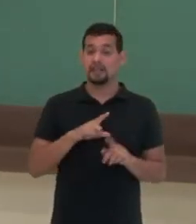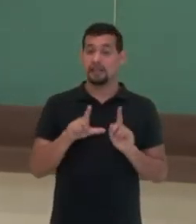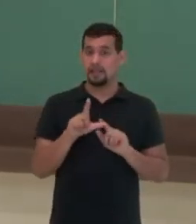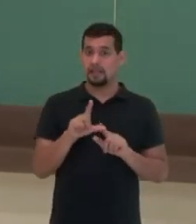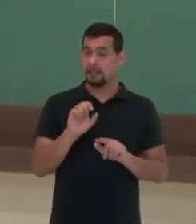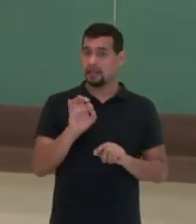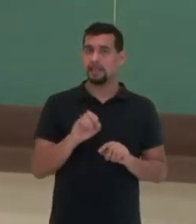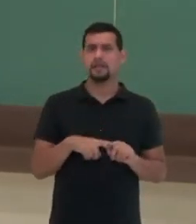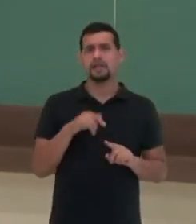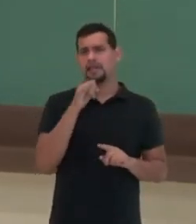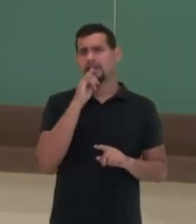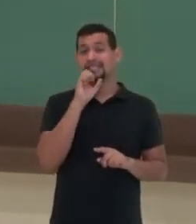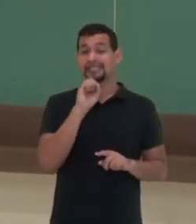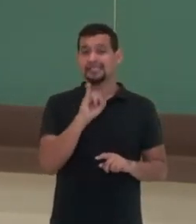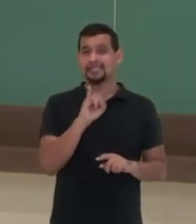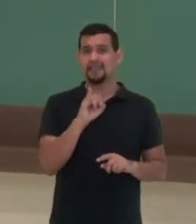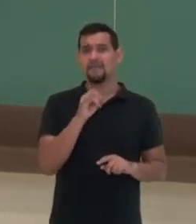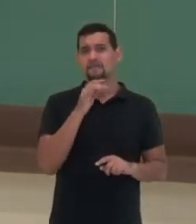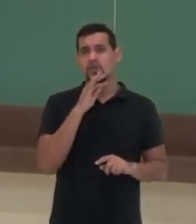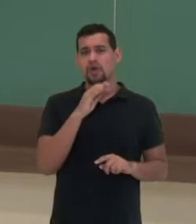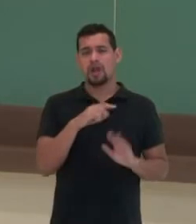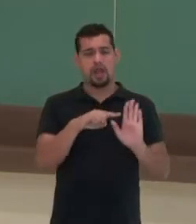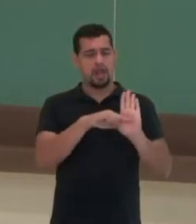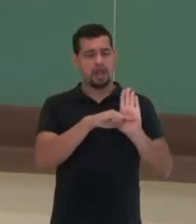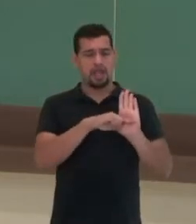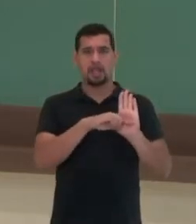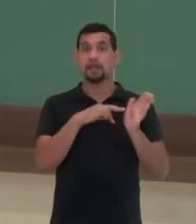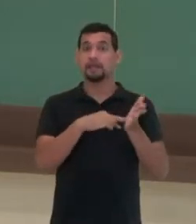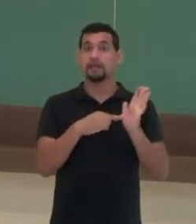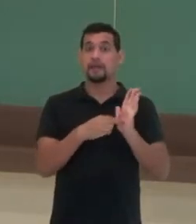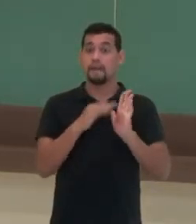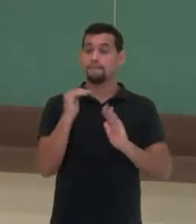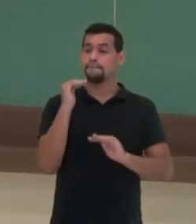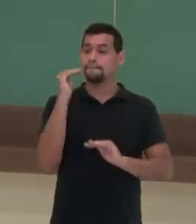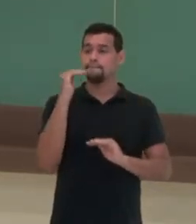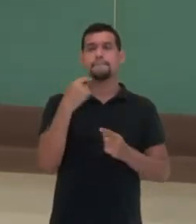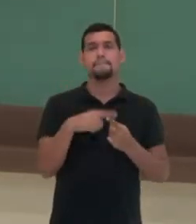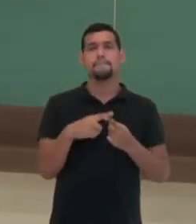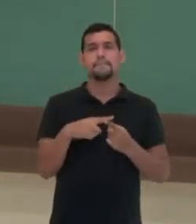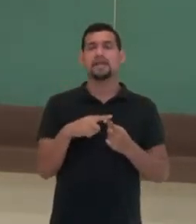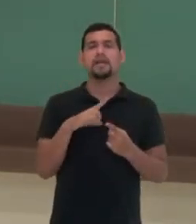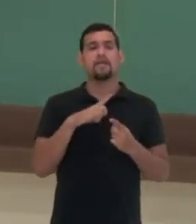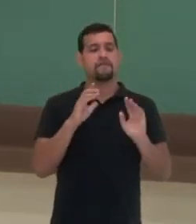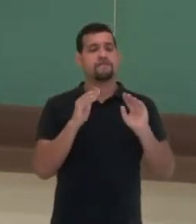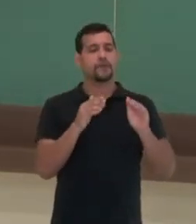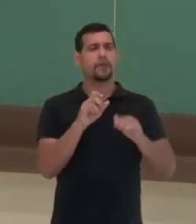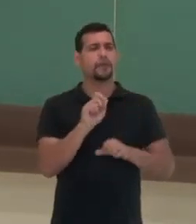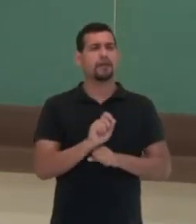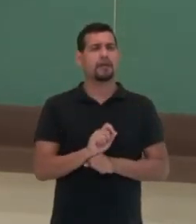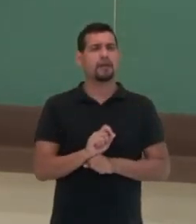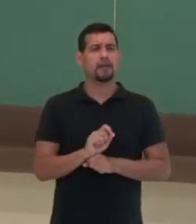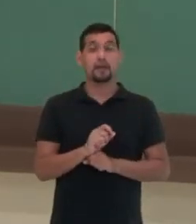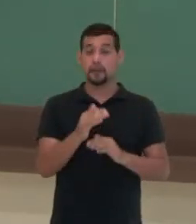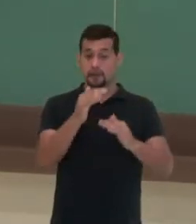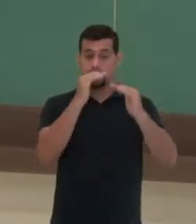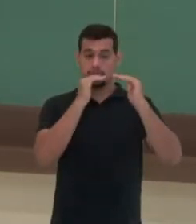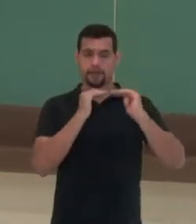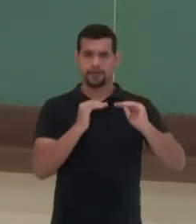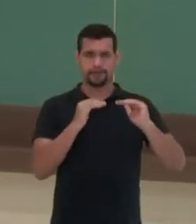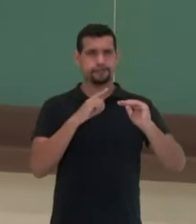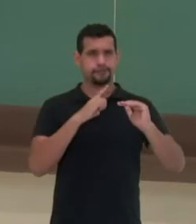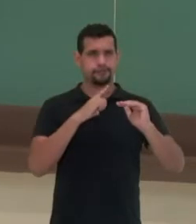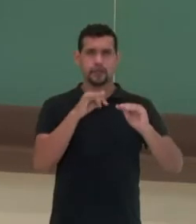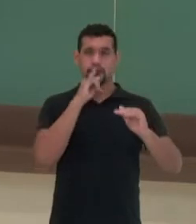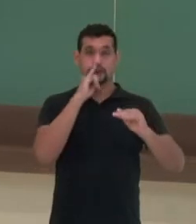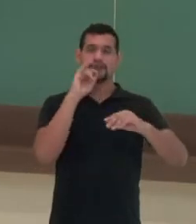quadrado. Então, se ele for negativo, nós temos um ponto de máximo. Por quê? Porque a concavidade é voltada para baixo, ok?